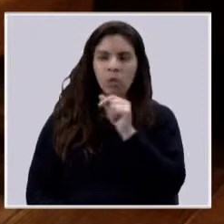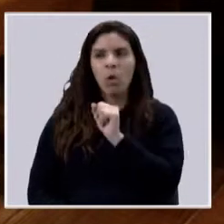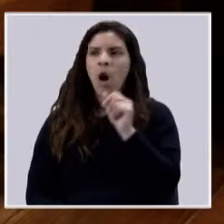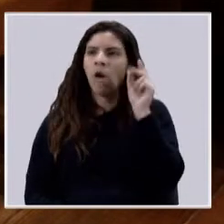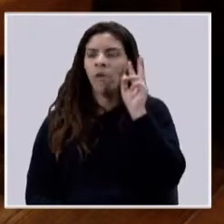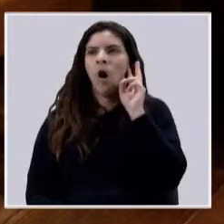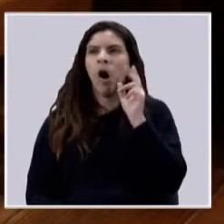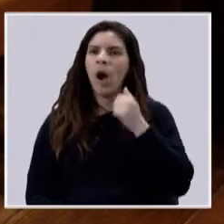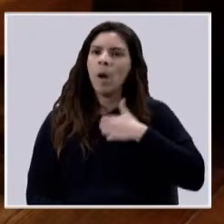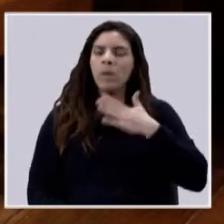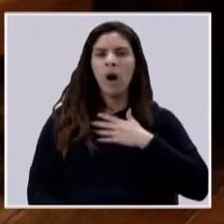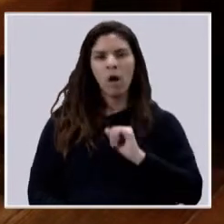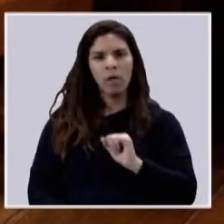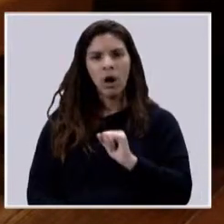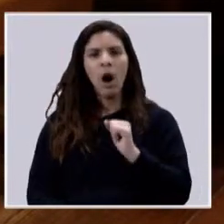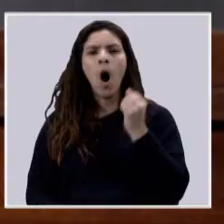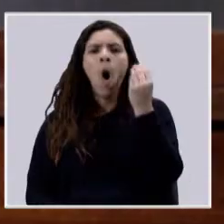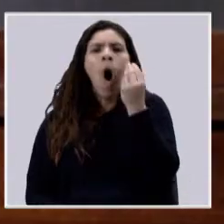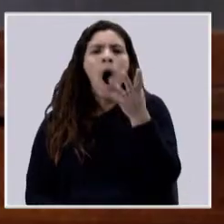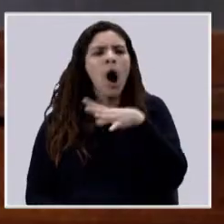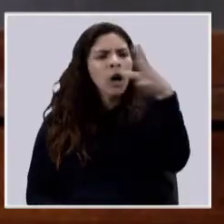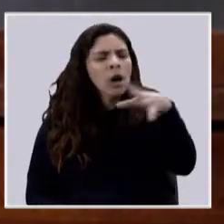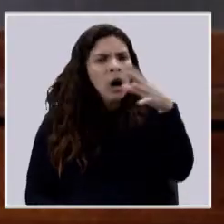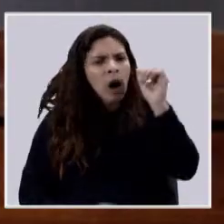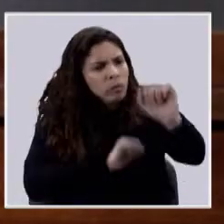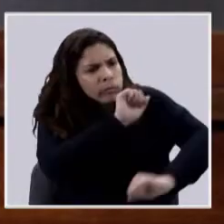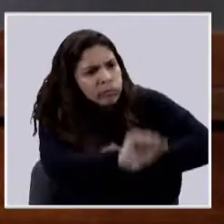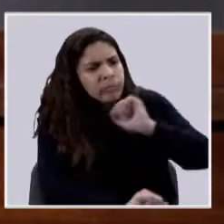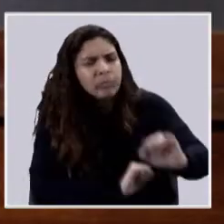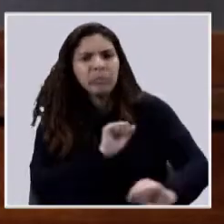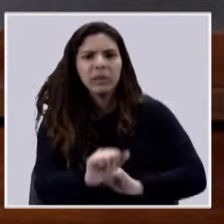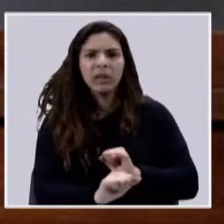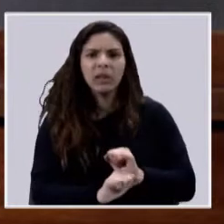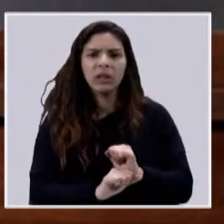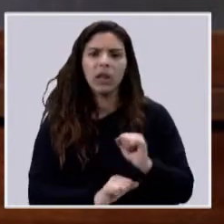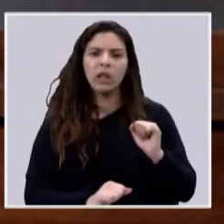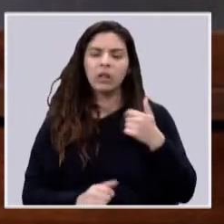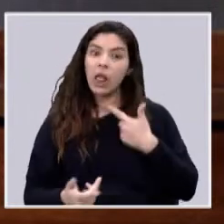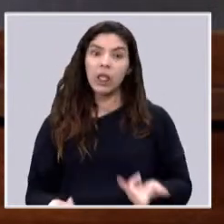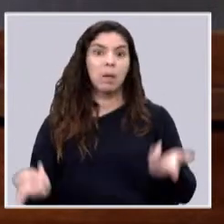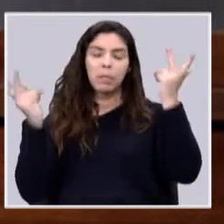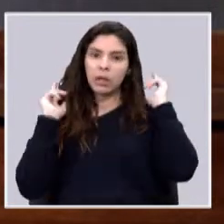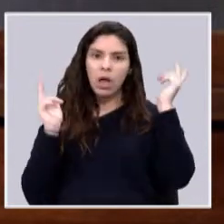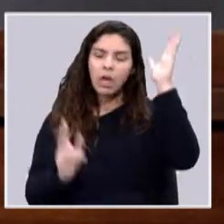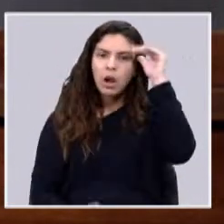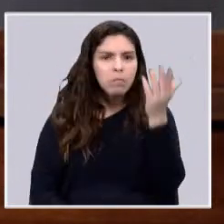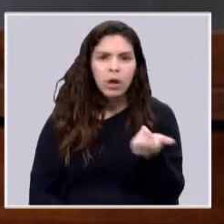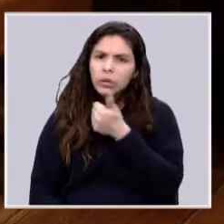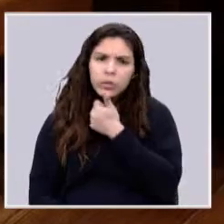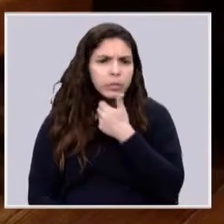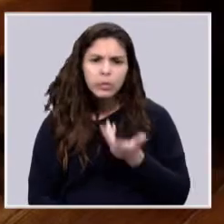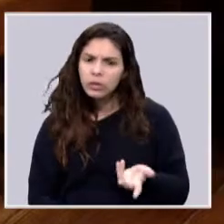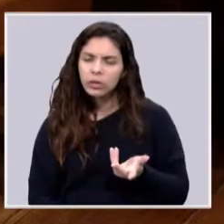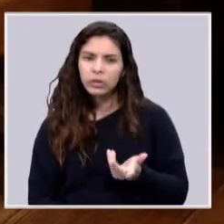dos valores que defende e a sua empresa, como é que explica o seu trabalho, aquilo que faz, para as pessoas que são muito a favor da liberdade intrínseca dos